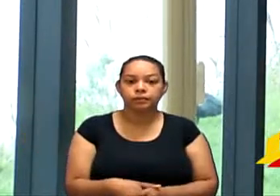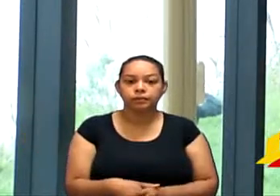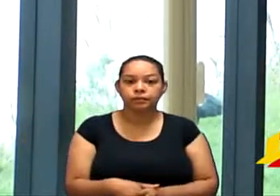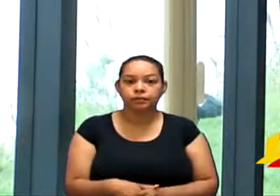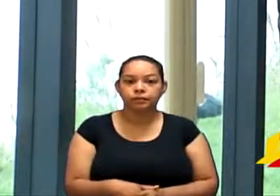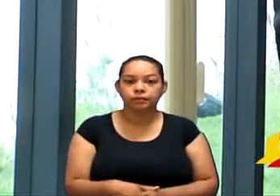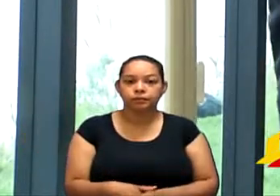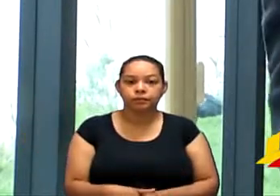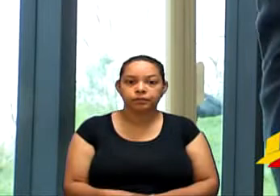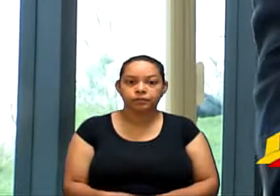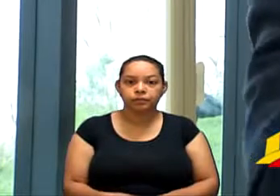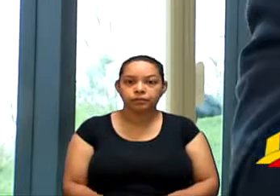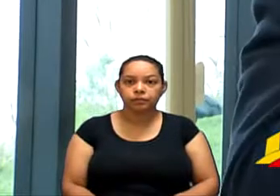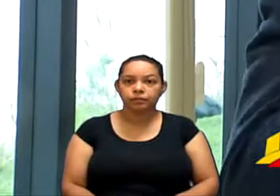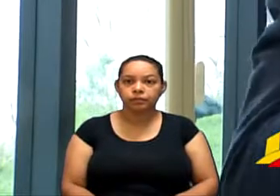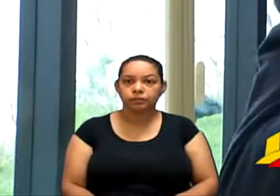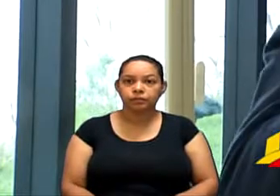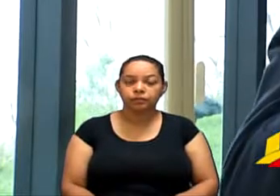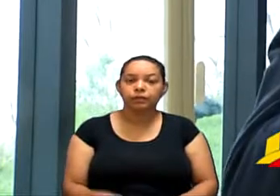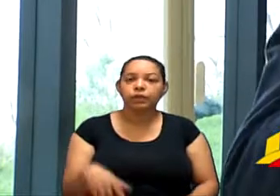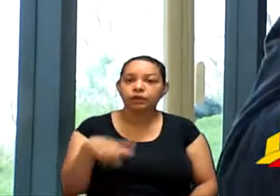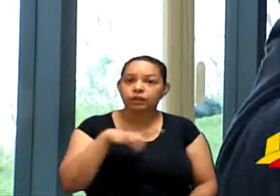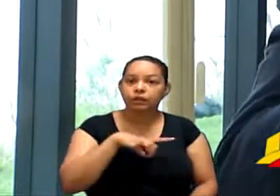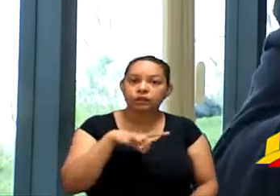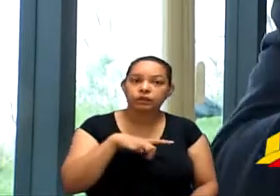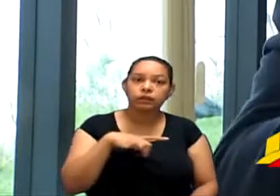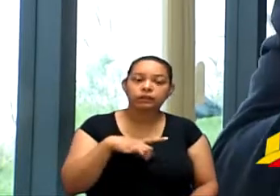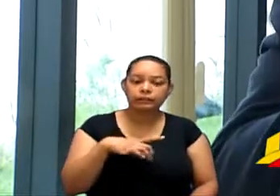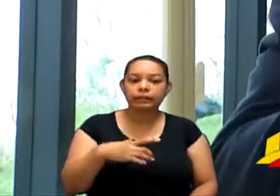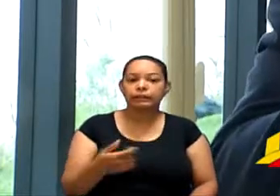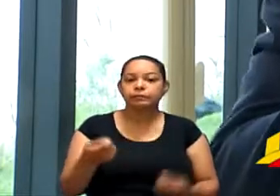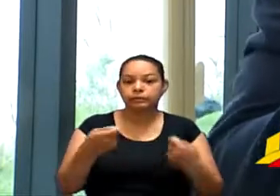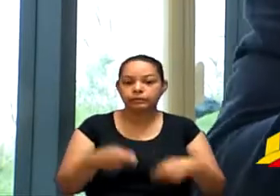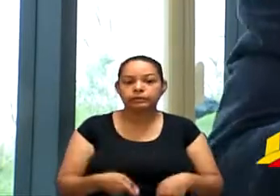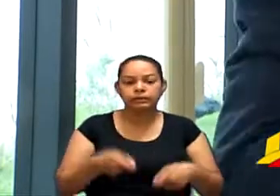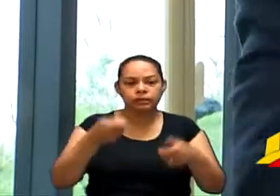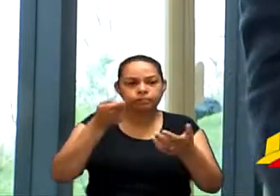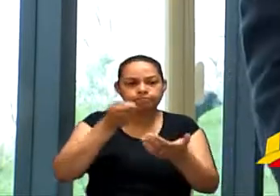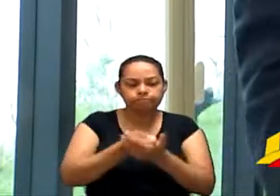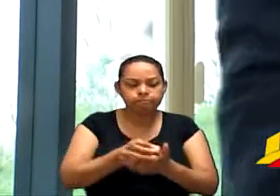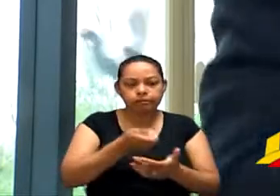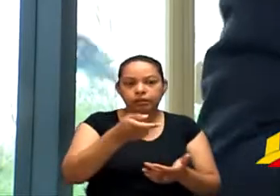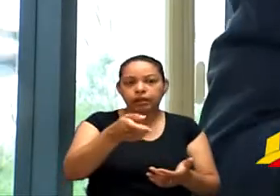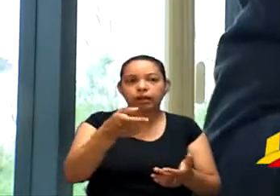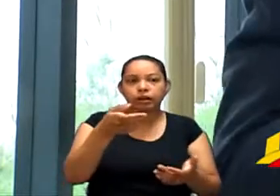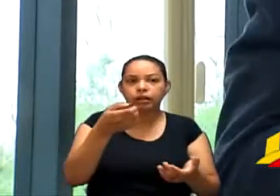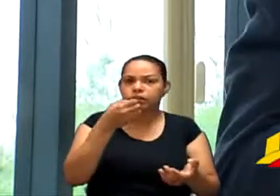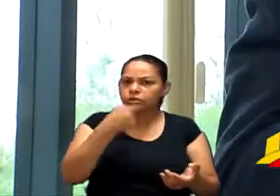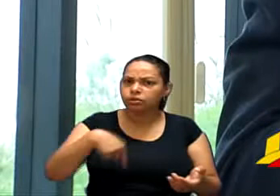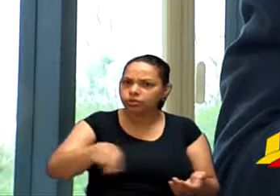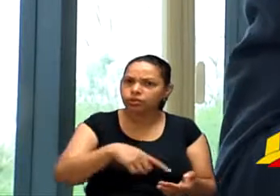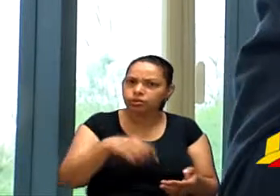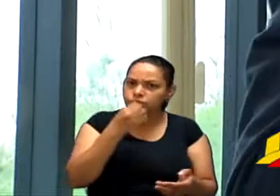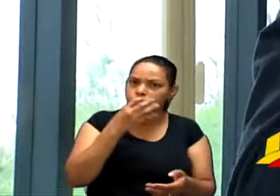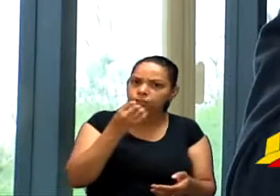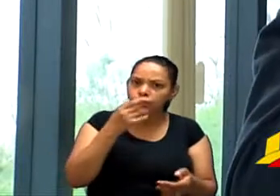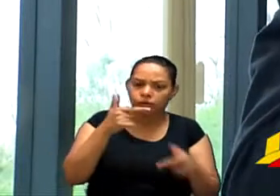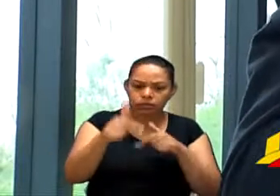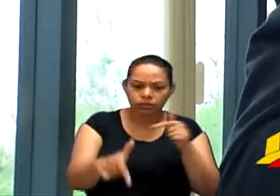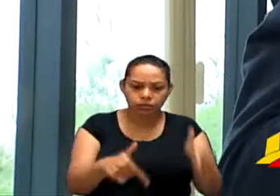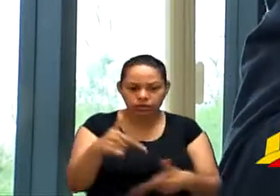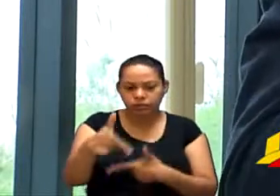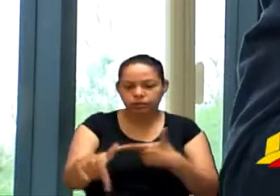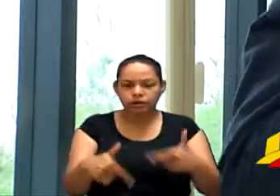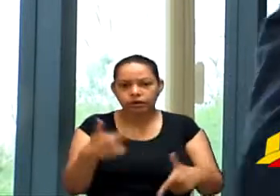que o vereador Cristiano nós temos a obrigação e nós fazemos bem esse trabalho lá tira o chapéu pro nosso